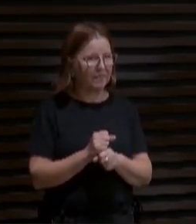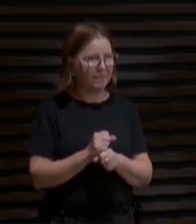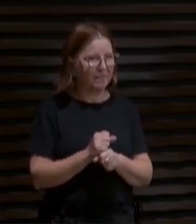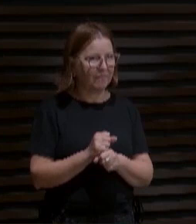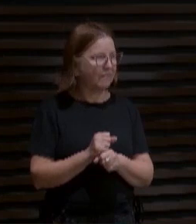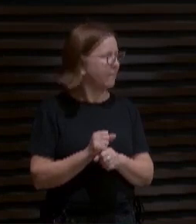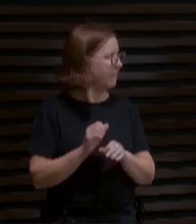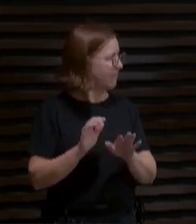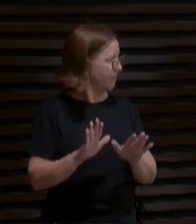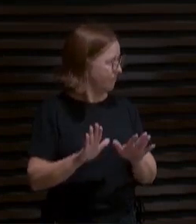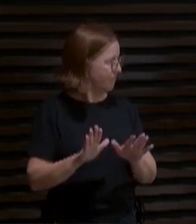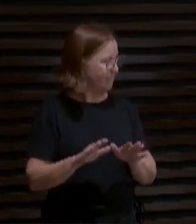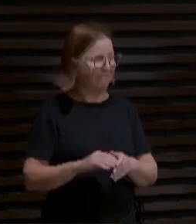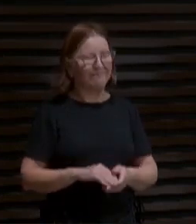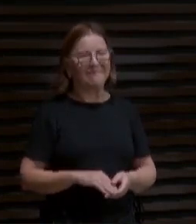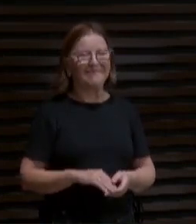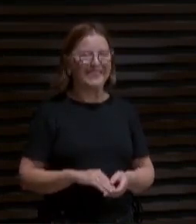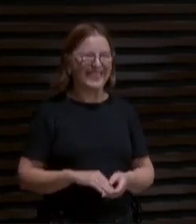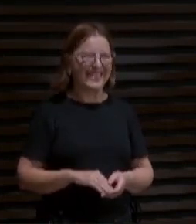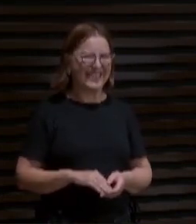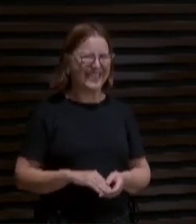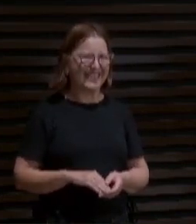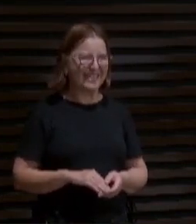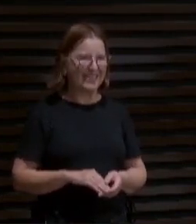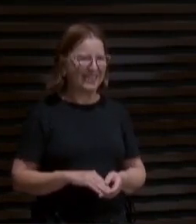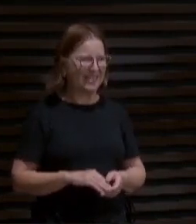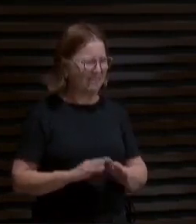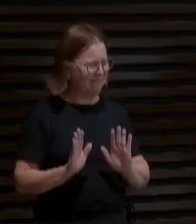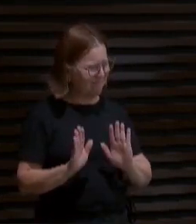Mas espera aí, vamos embora devagarzinho.